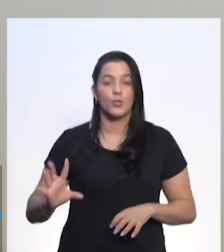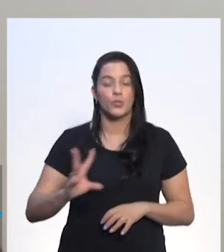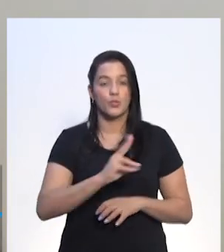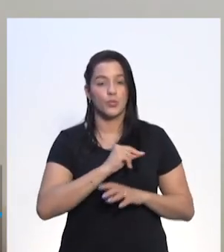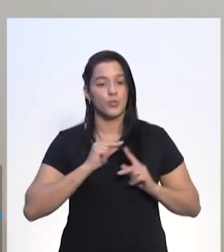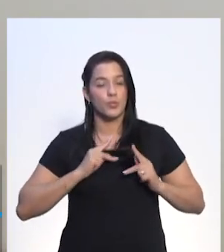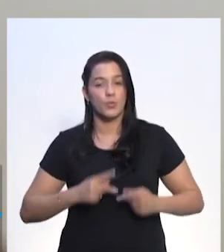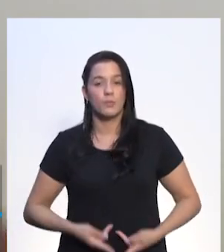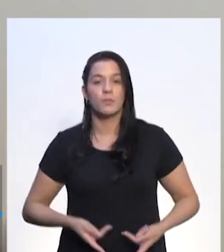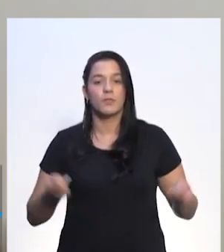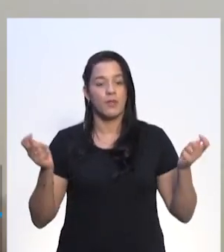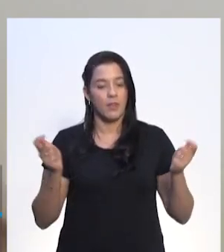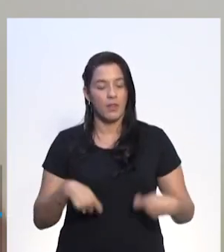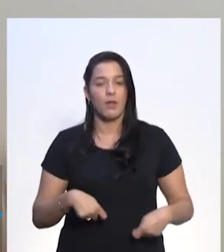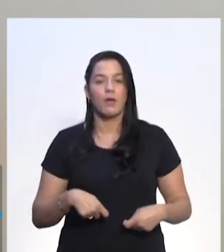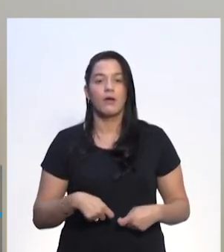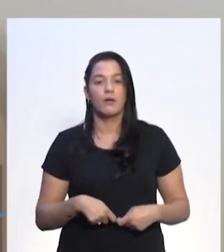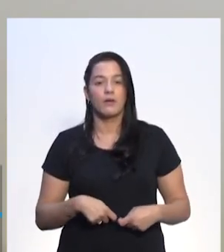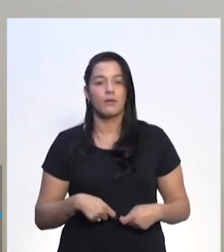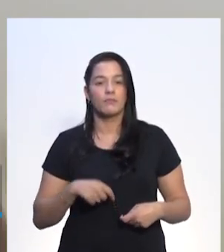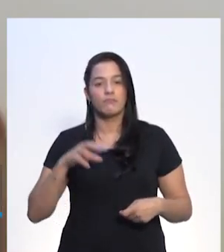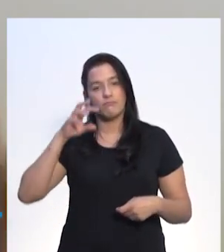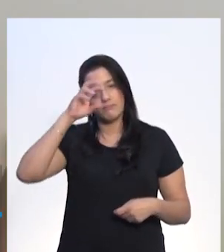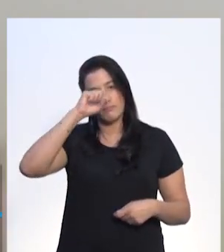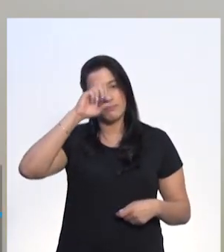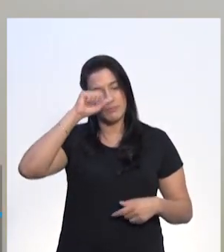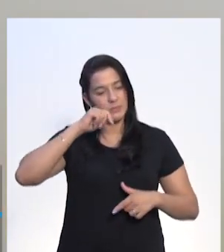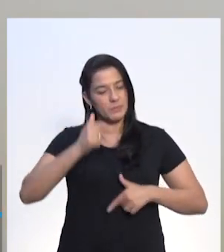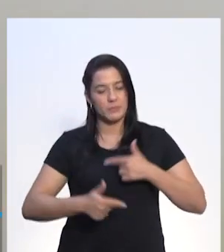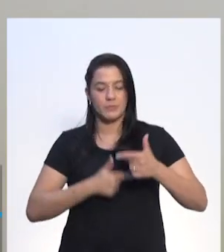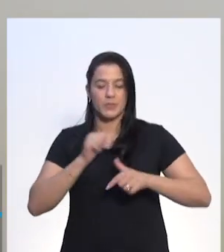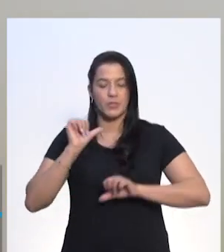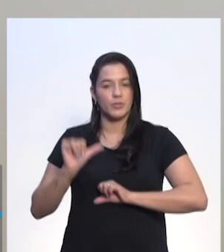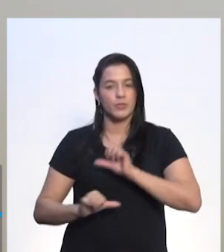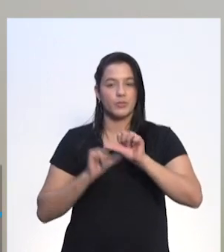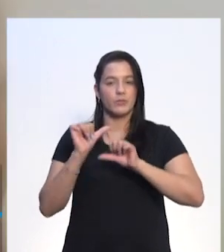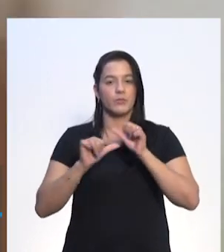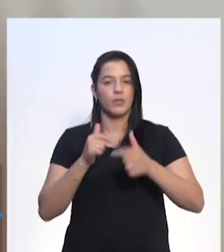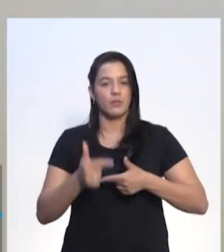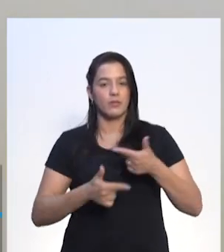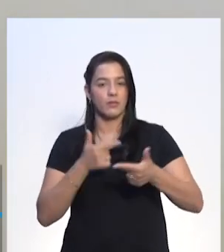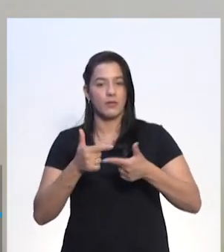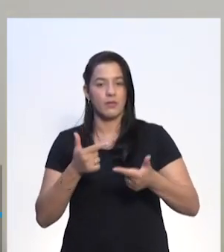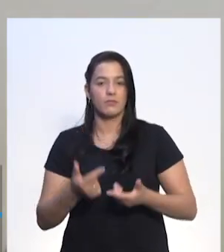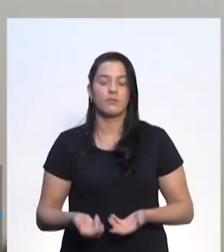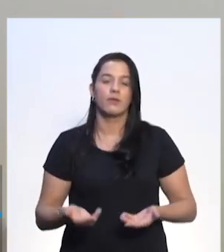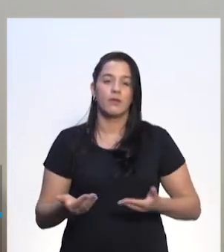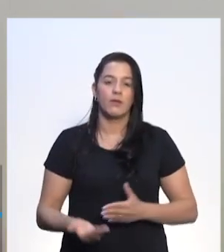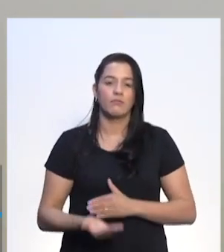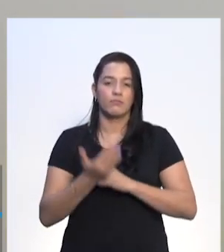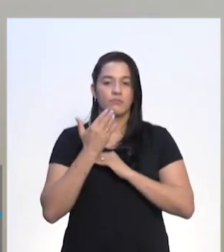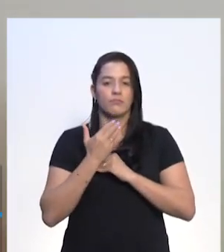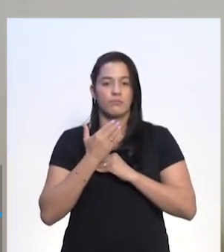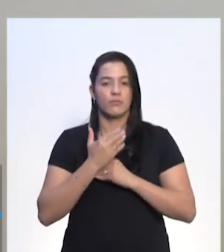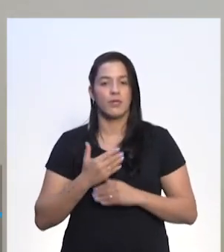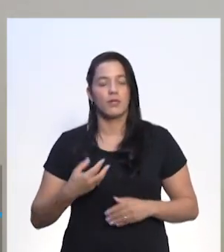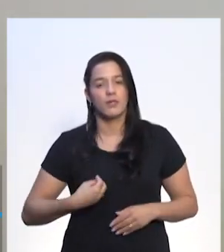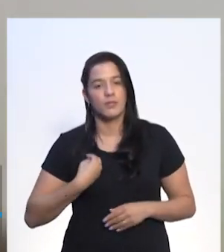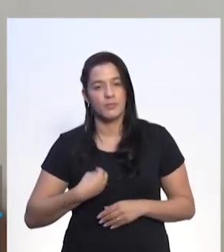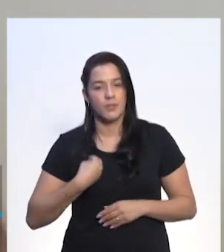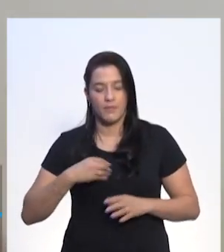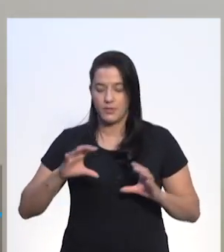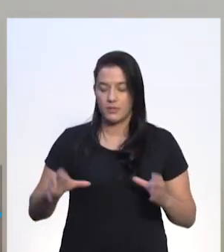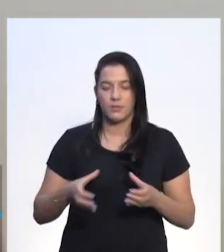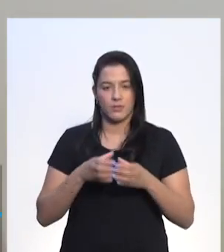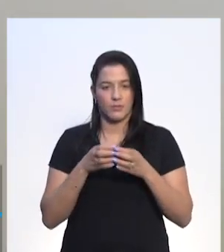tem essa capacidade transformadora, que o trabalho que é a realização, né, da vida em